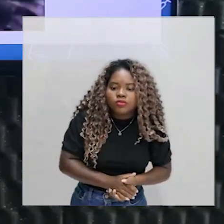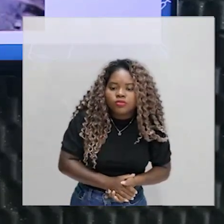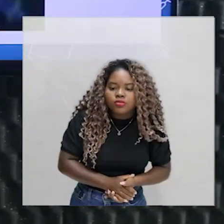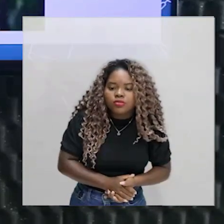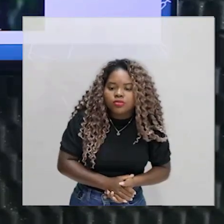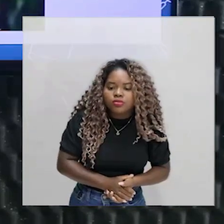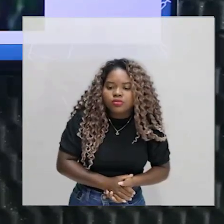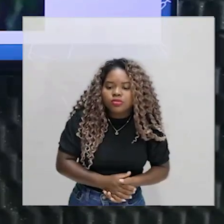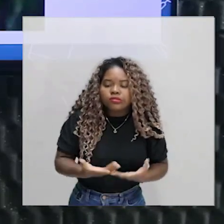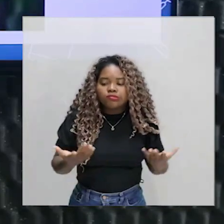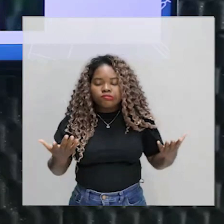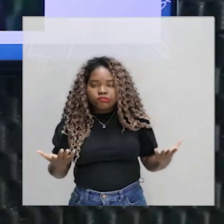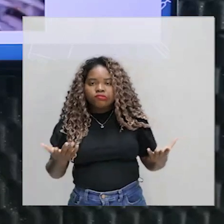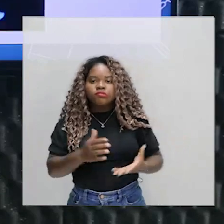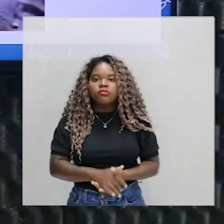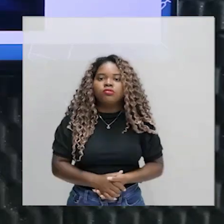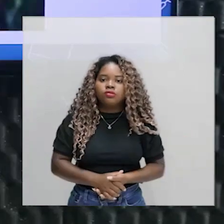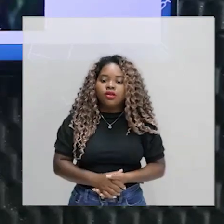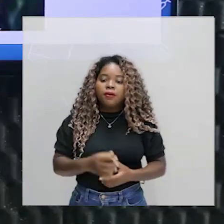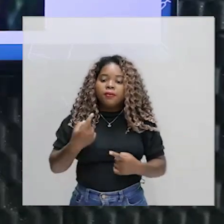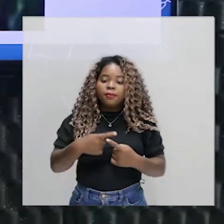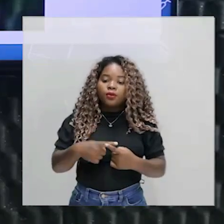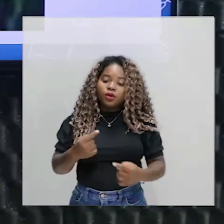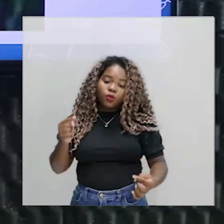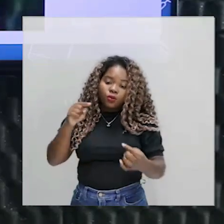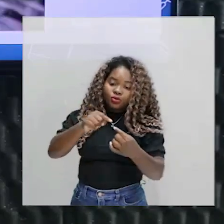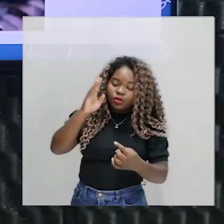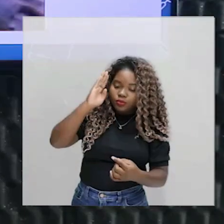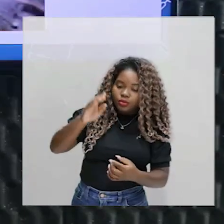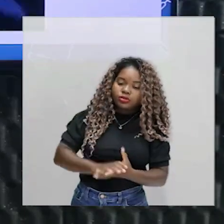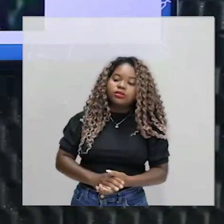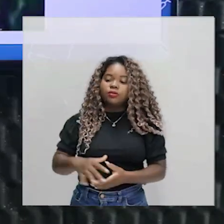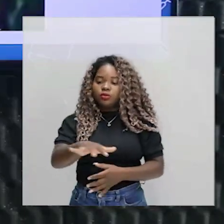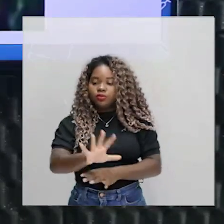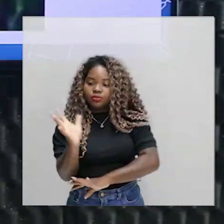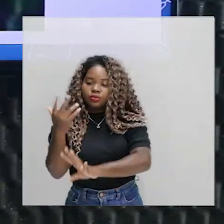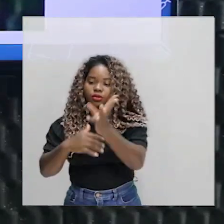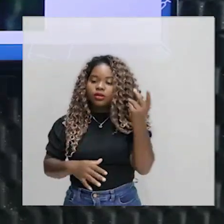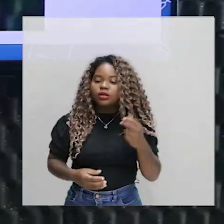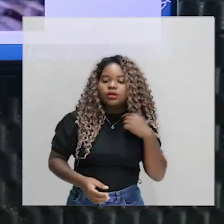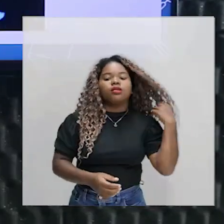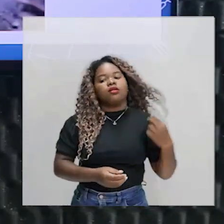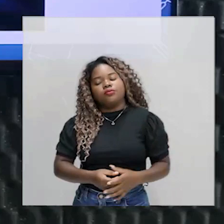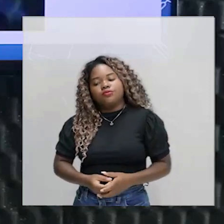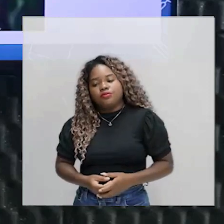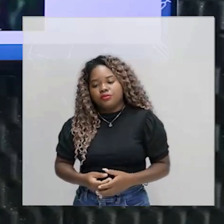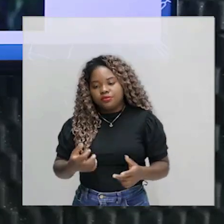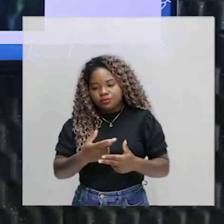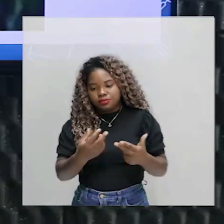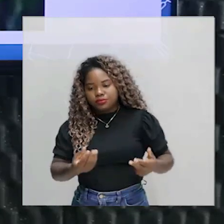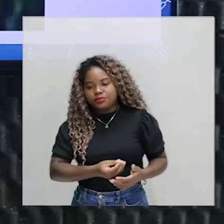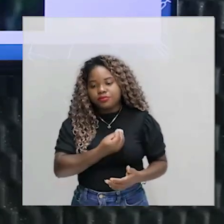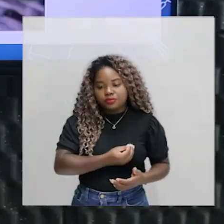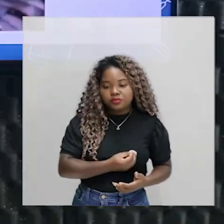se ele não conseguir se reproduzir porque o objetivo principal na natureza que o indivíduo consiga gerar descendência